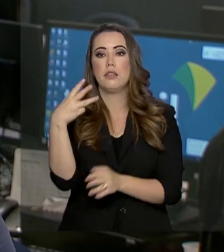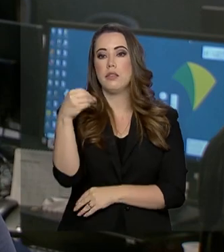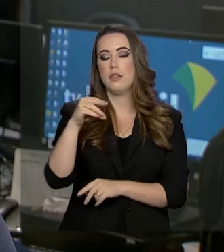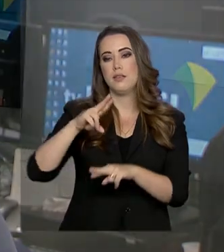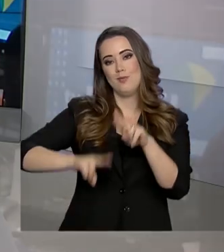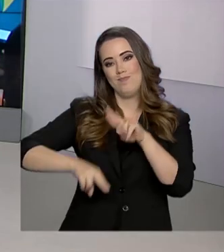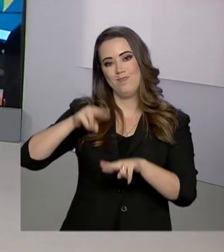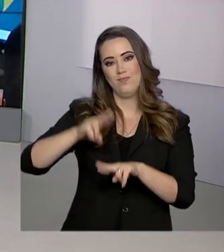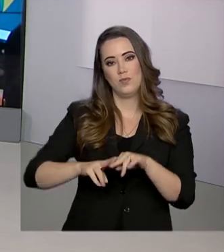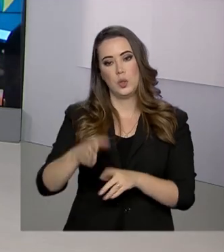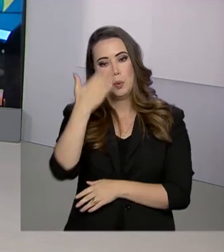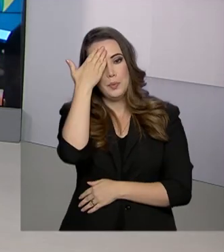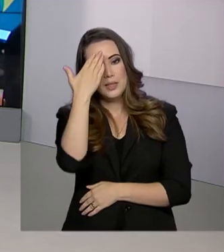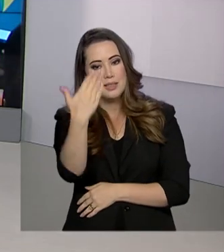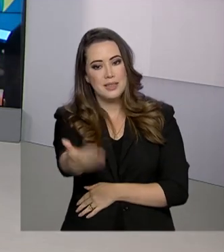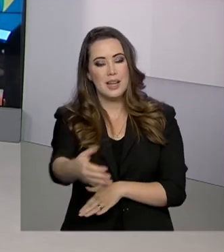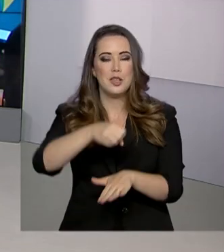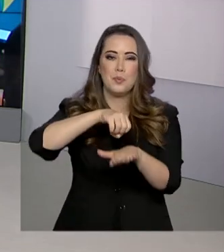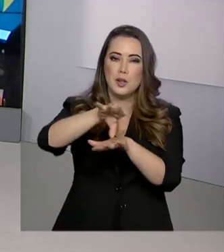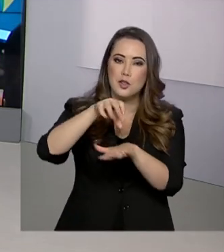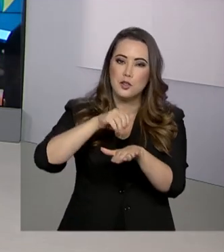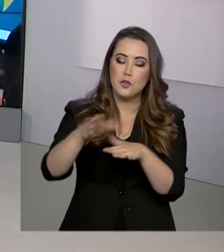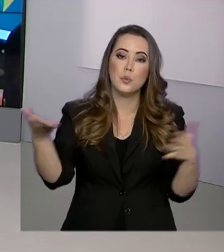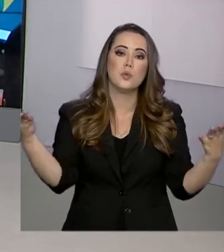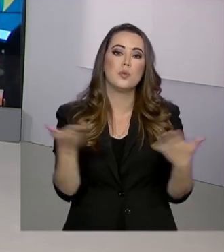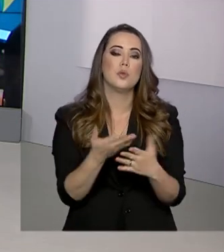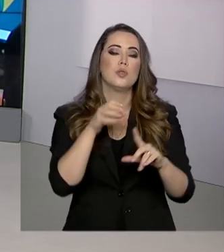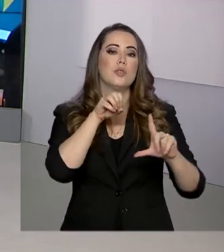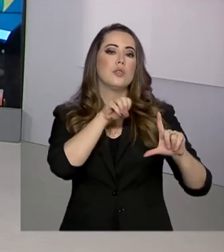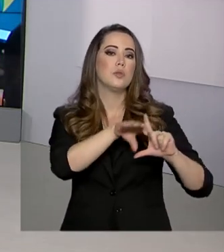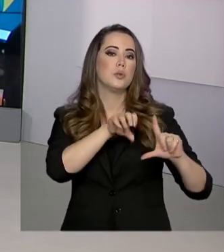Renata. Obrigada, Dimas, pelas suas informações ao vivo, direto de São Paulo.